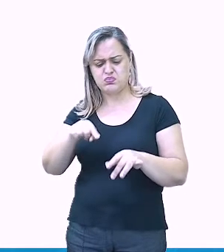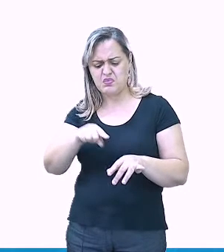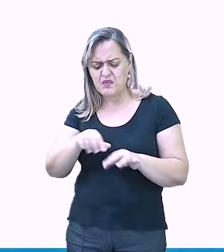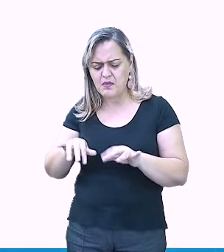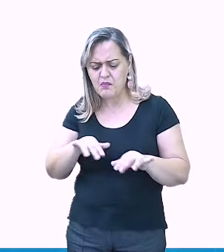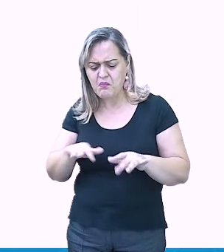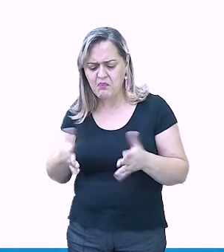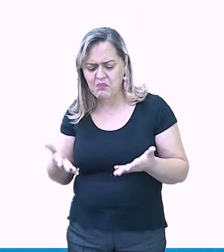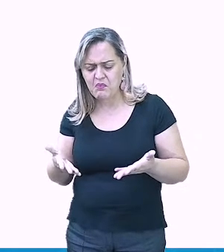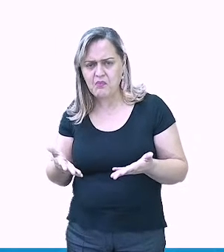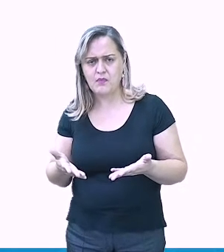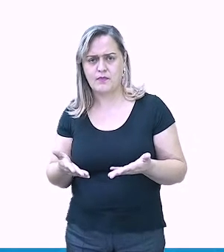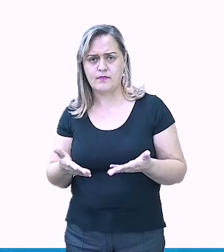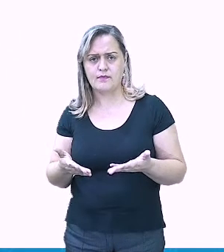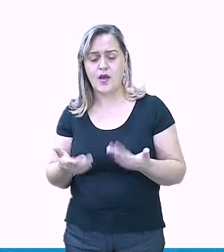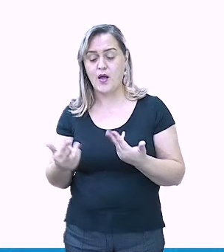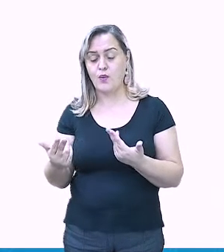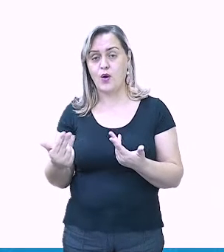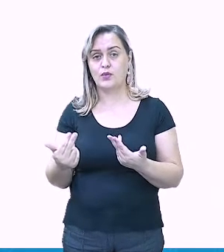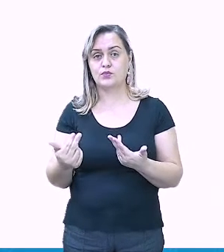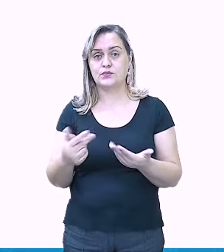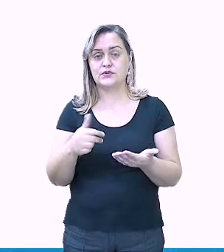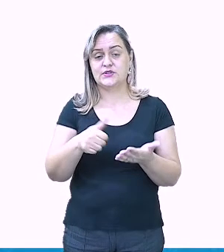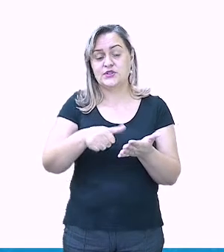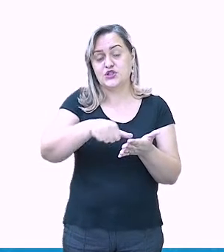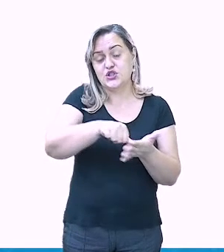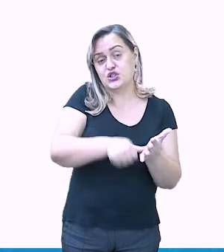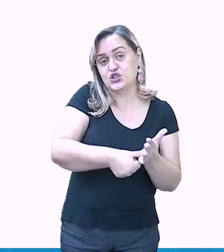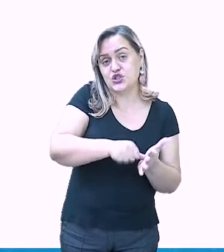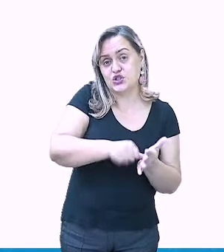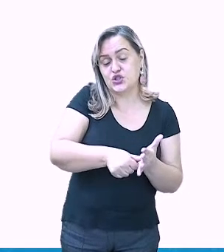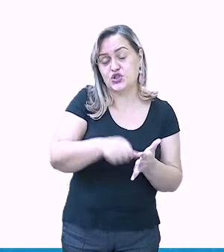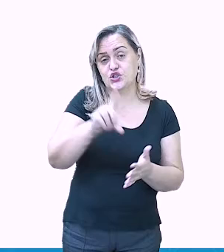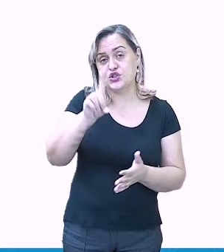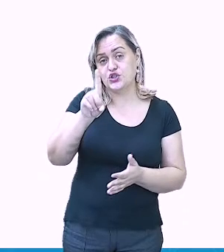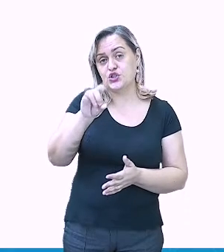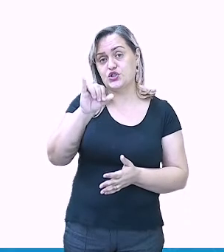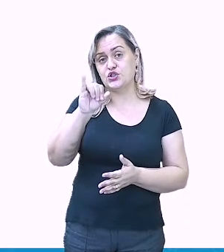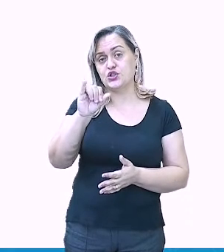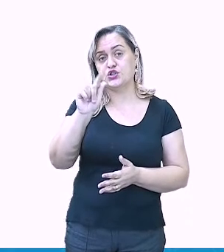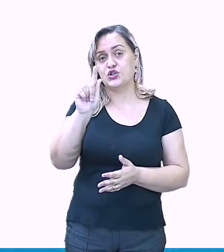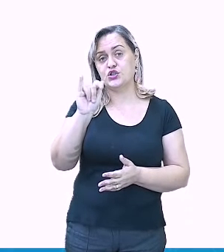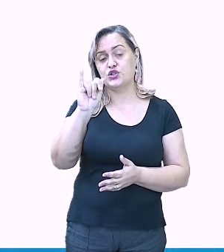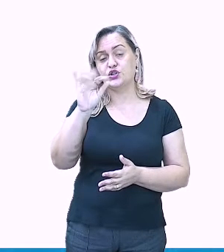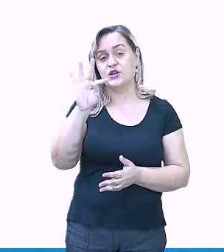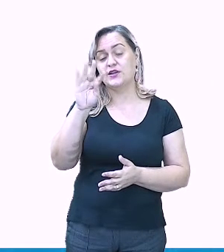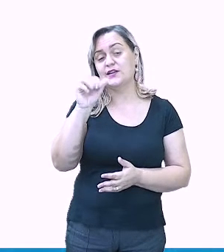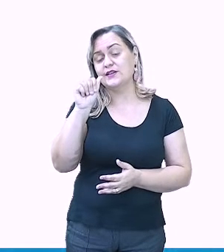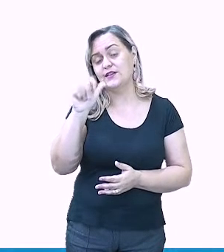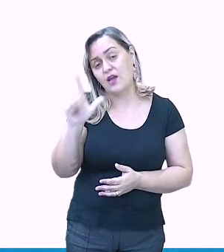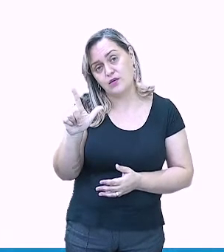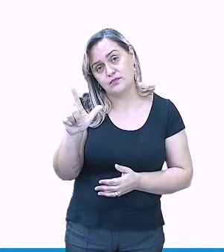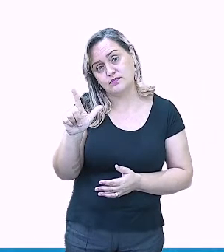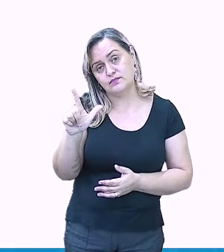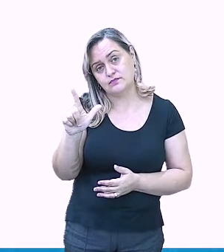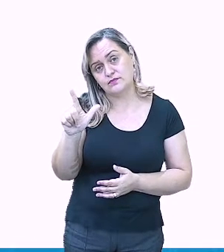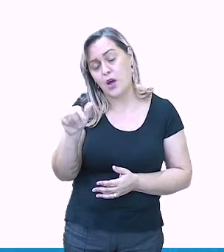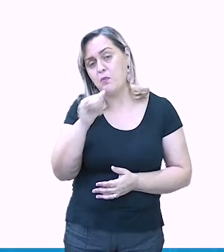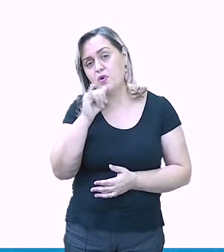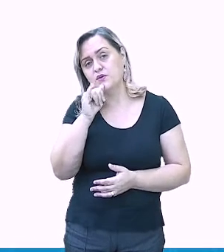digital. Então, percebam que eu posso substituir de dedo pela palavra digital.